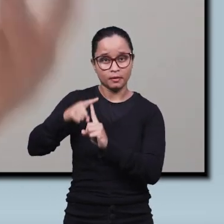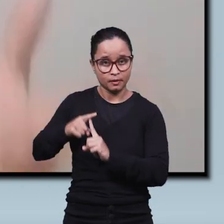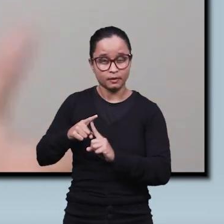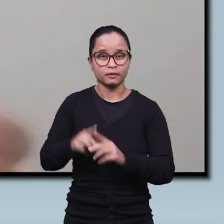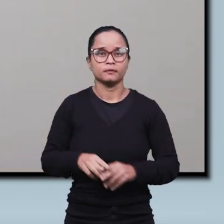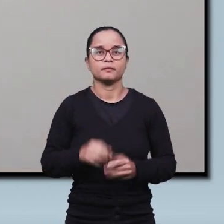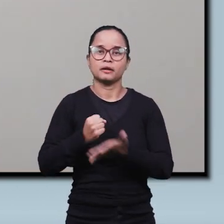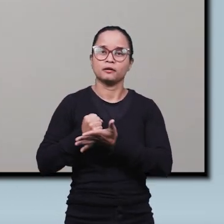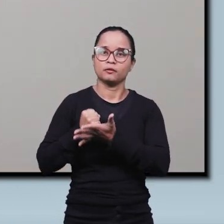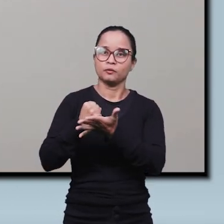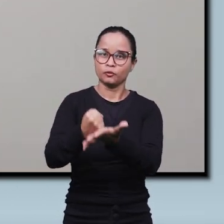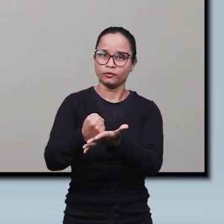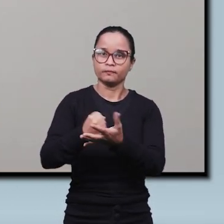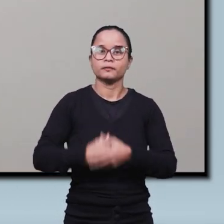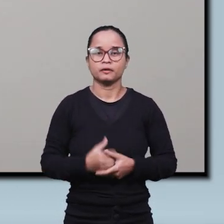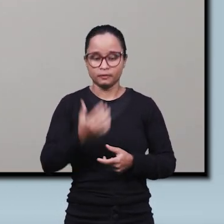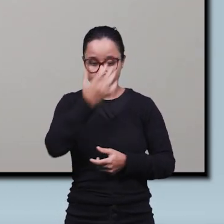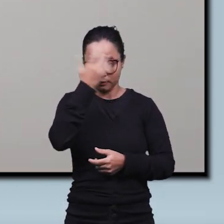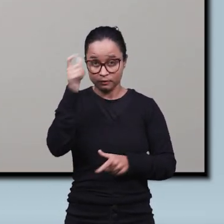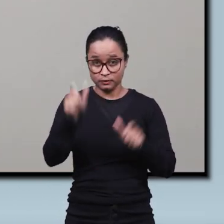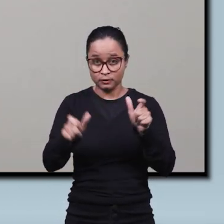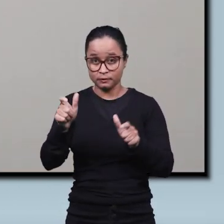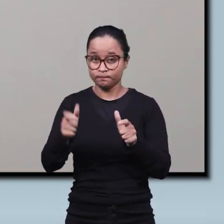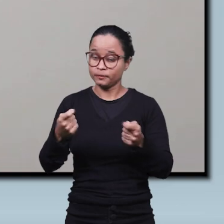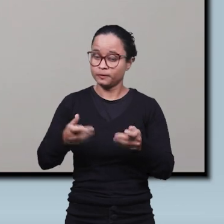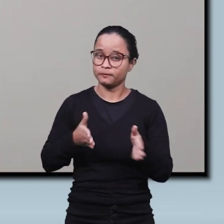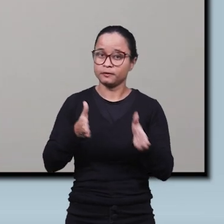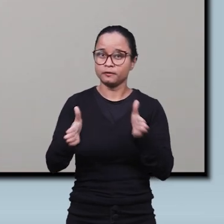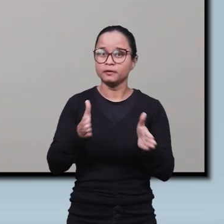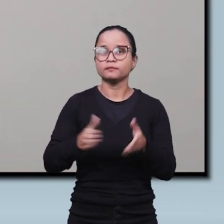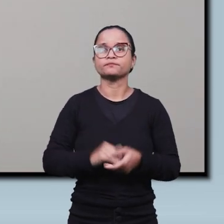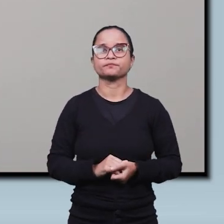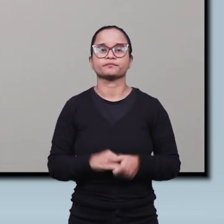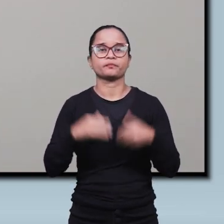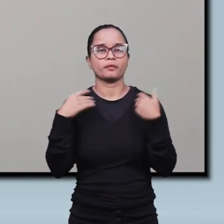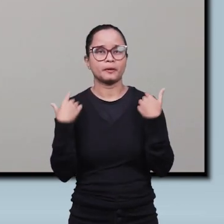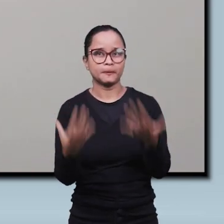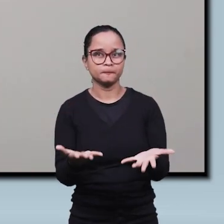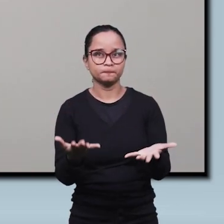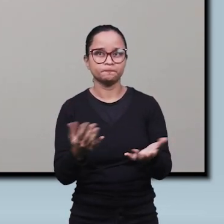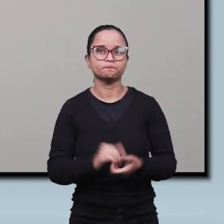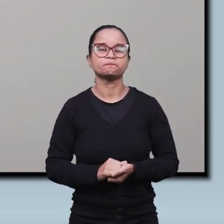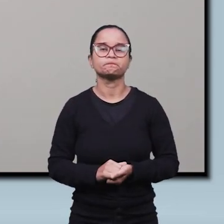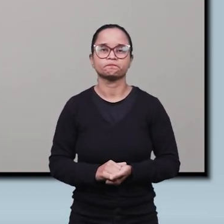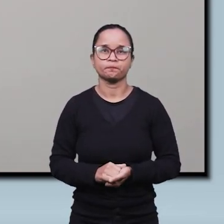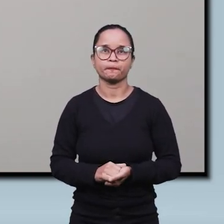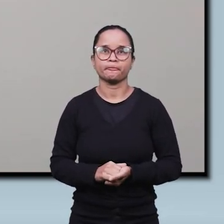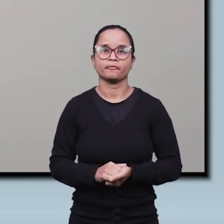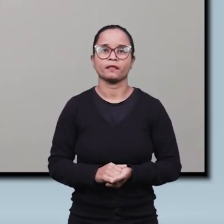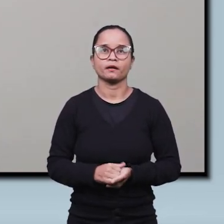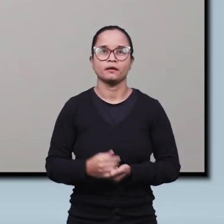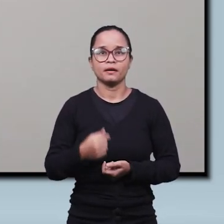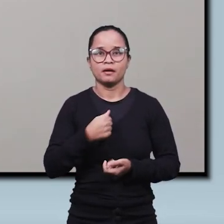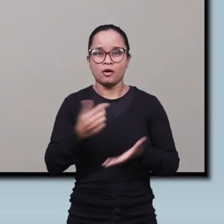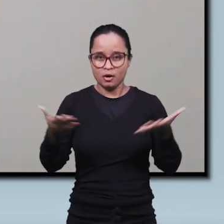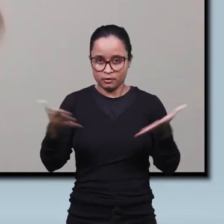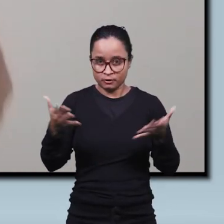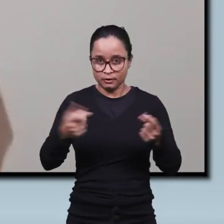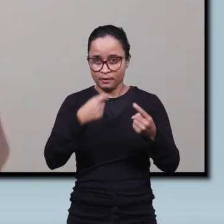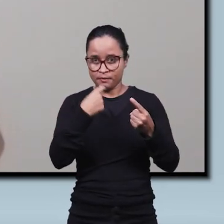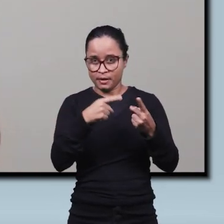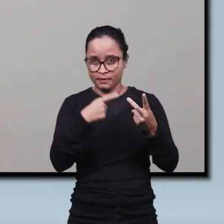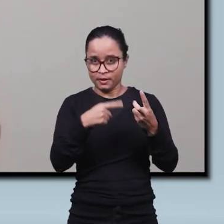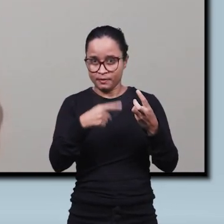para auxiliar aqueles que são de acessibilidade. Então, eu vou estar